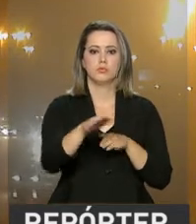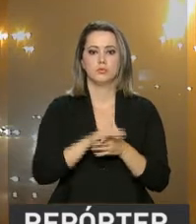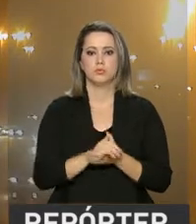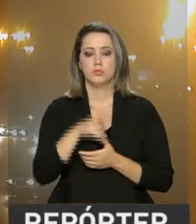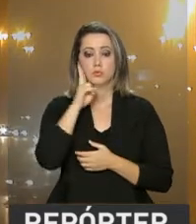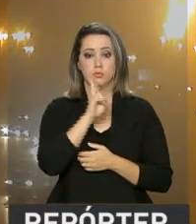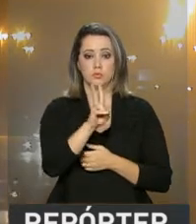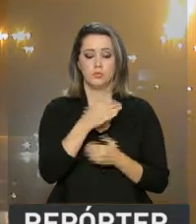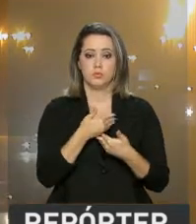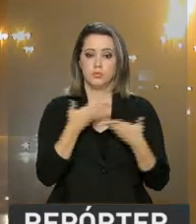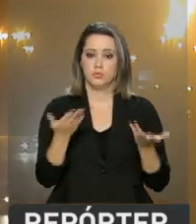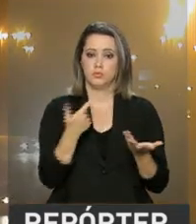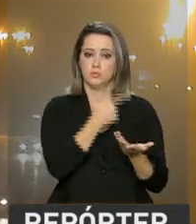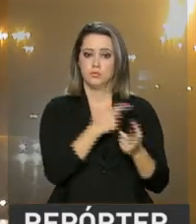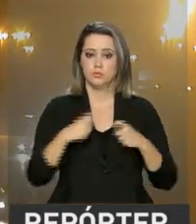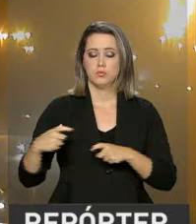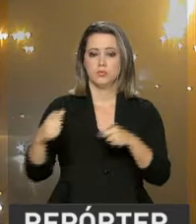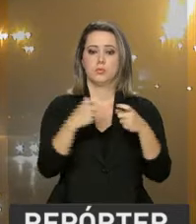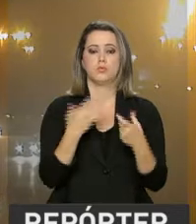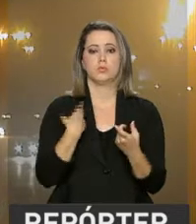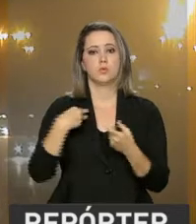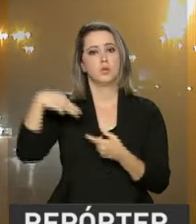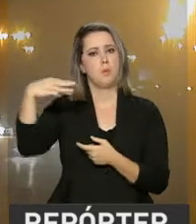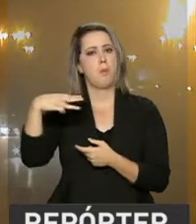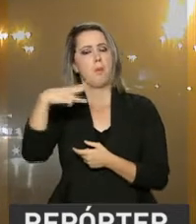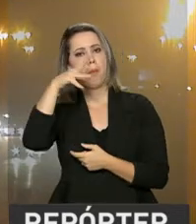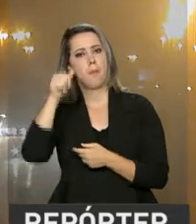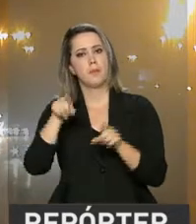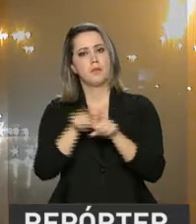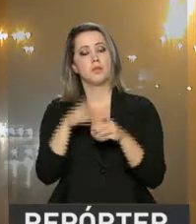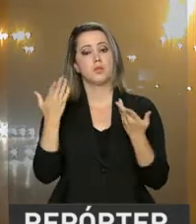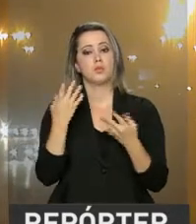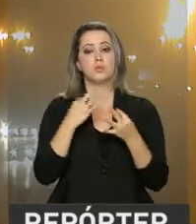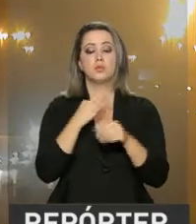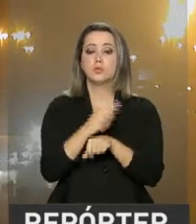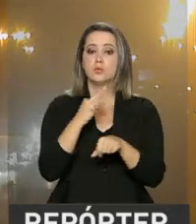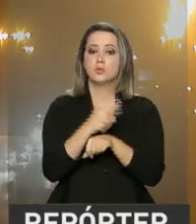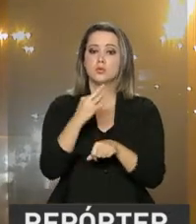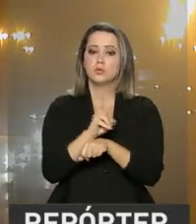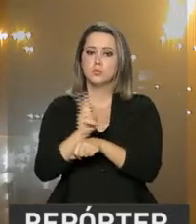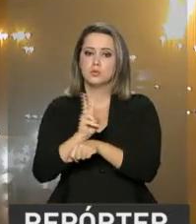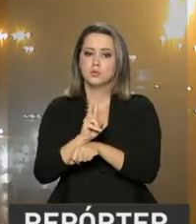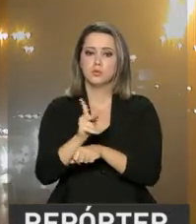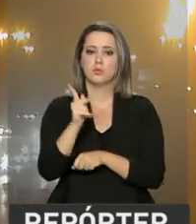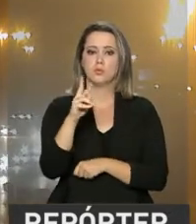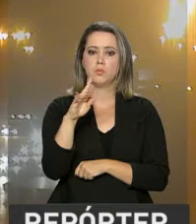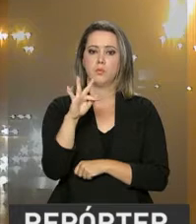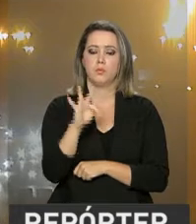motoristas que seguem então para esses estados mato grosso mato grosso do sul durante o feriado a fiscalização da prf